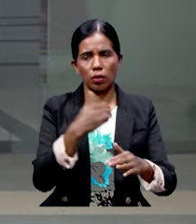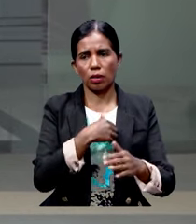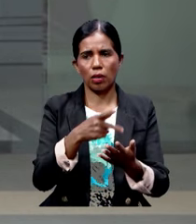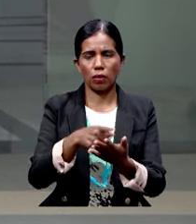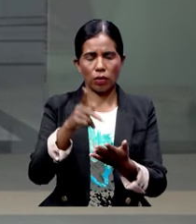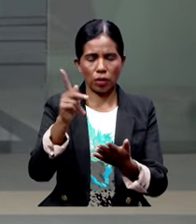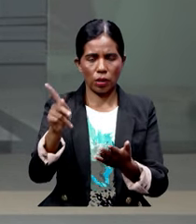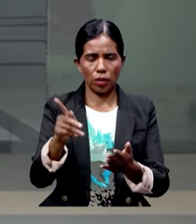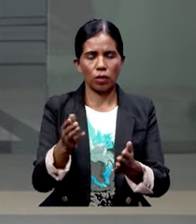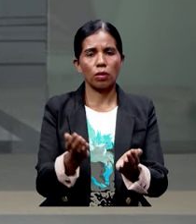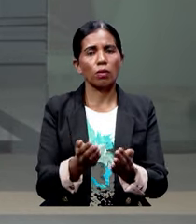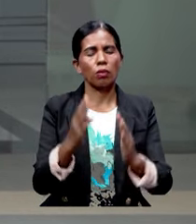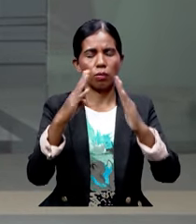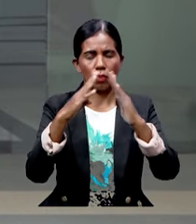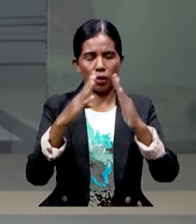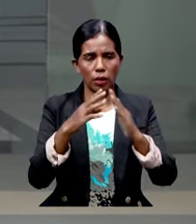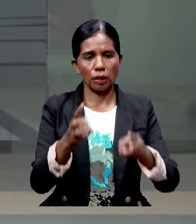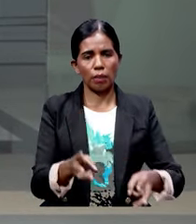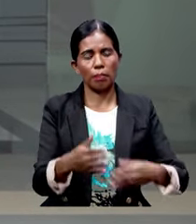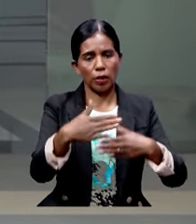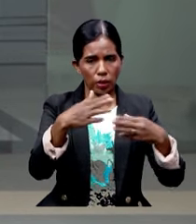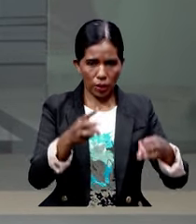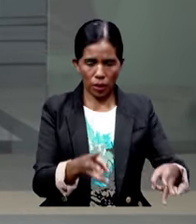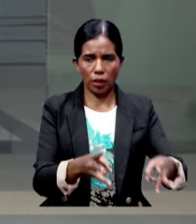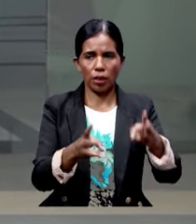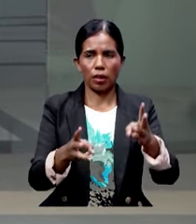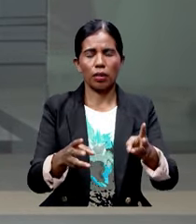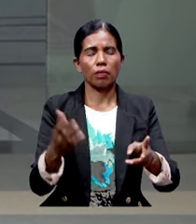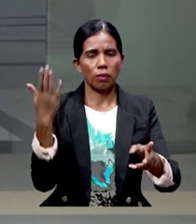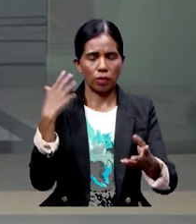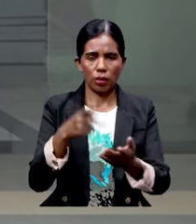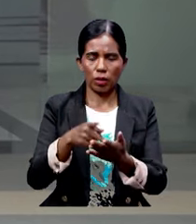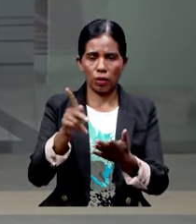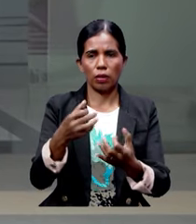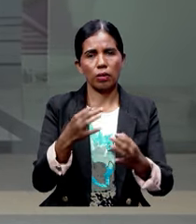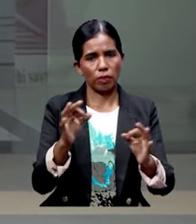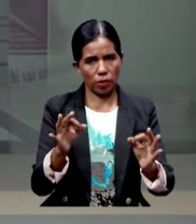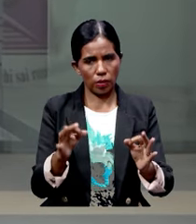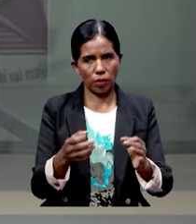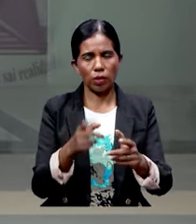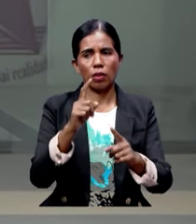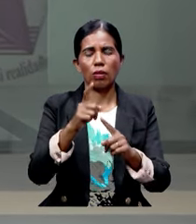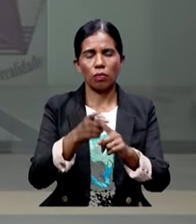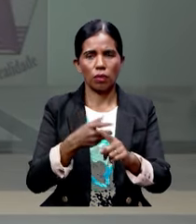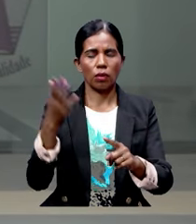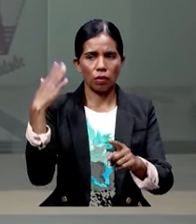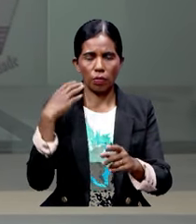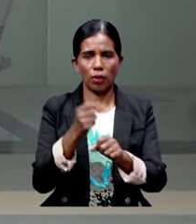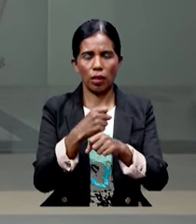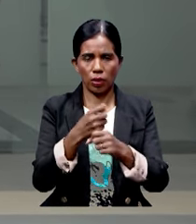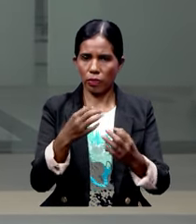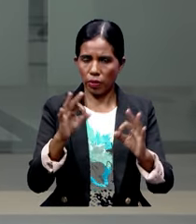ya rohane foinde down ne consegue selu na balu espera kata ke fulan hira ne bele finaliza